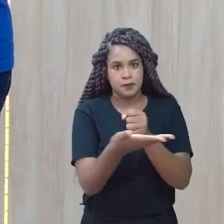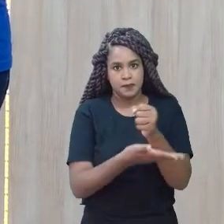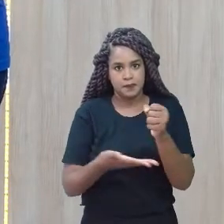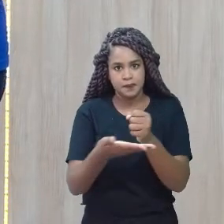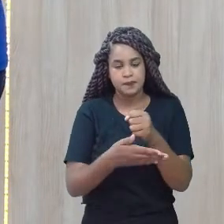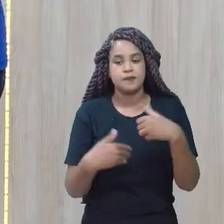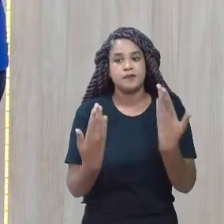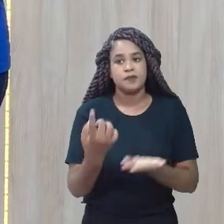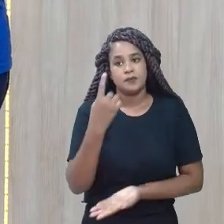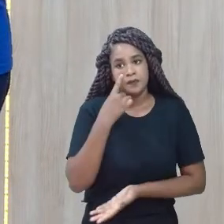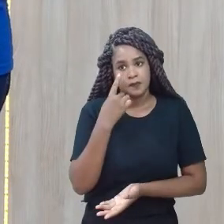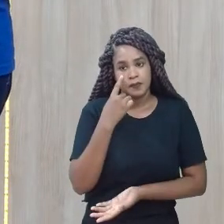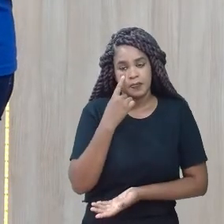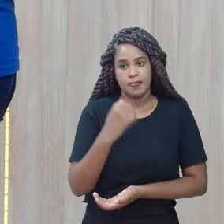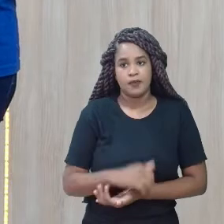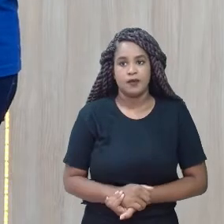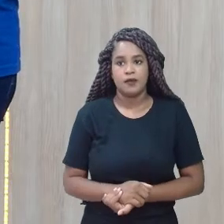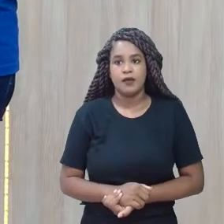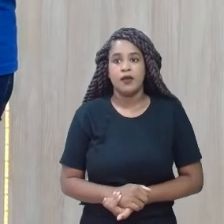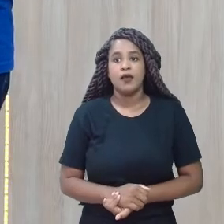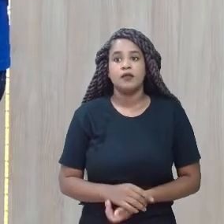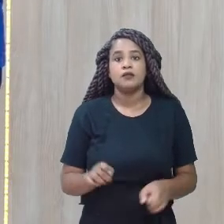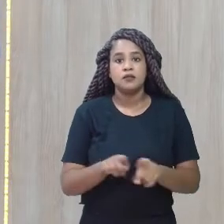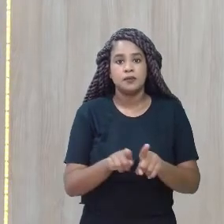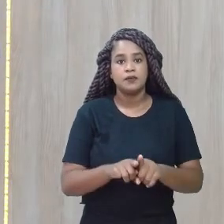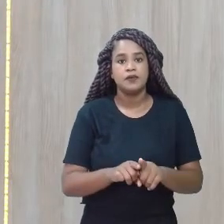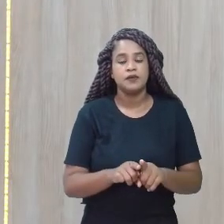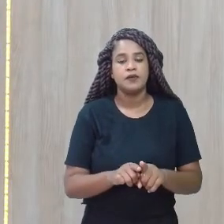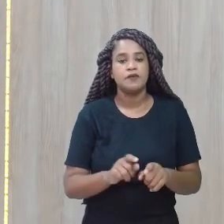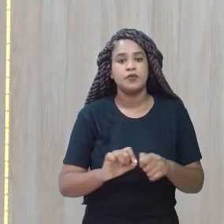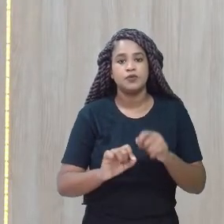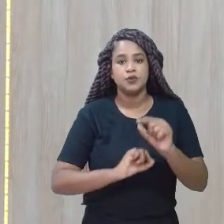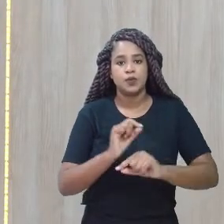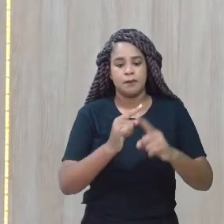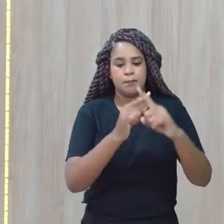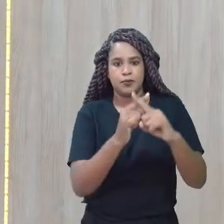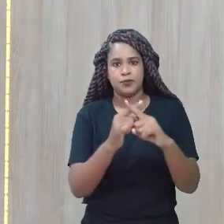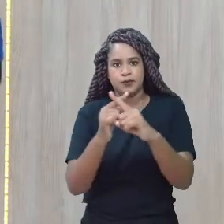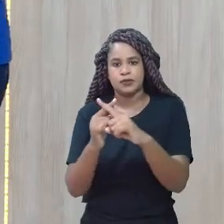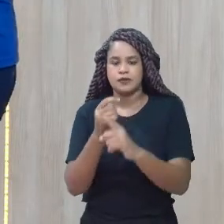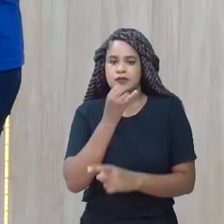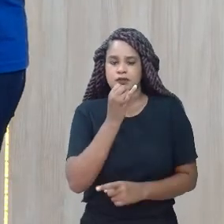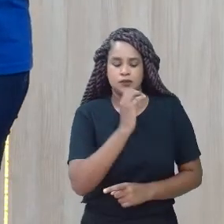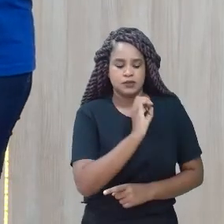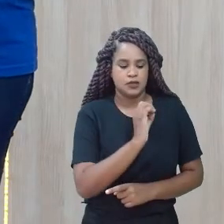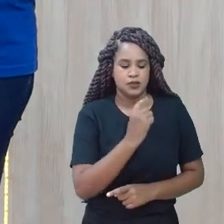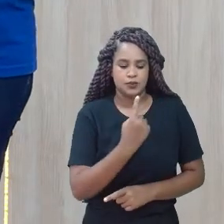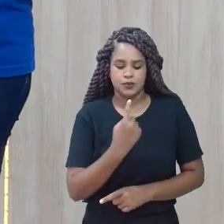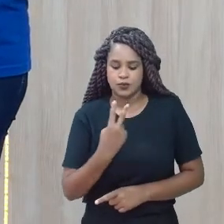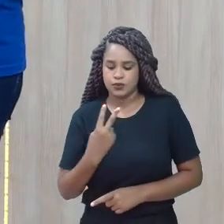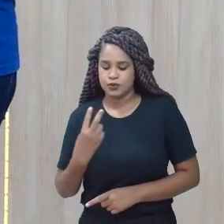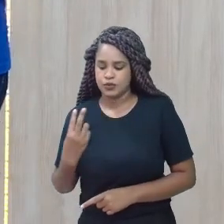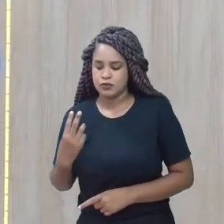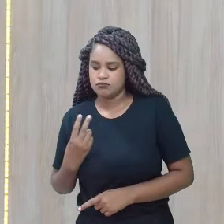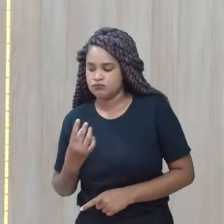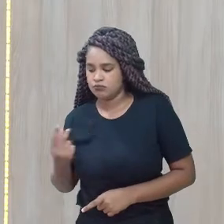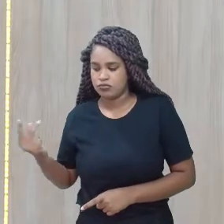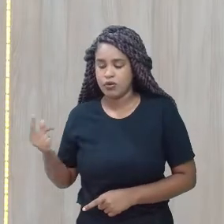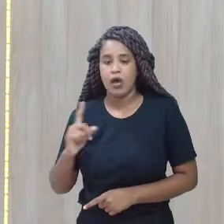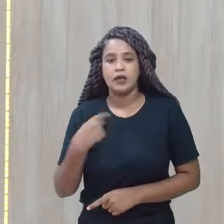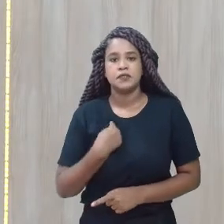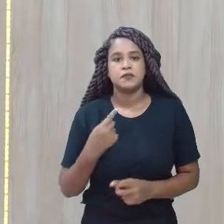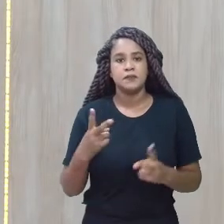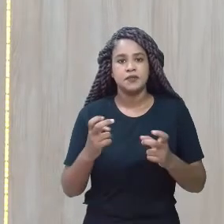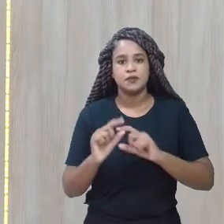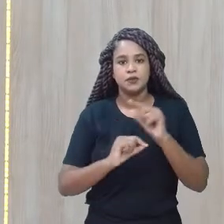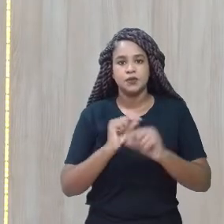daqueles primeiros números que a gente viu anteriormente, né? 0, 1, 2, a gente vai começar a perceber